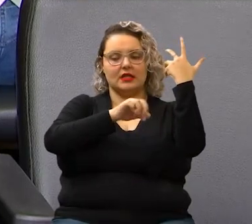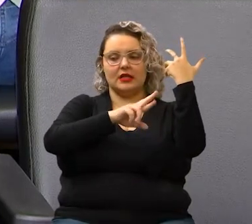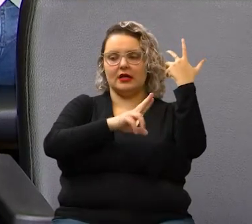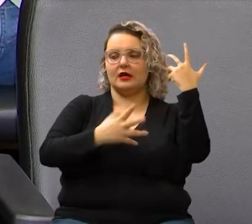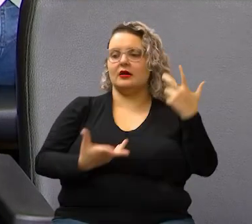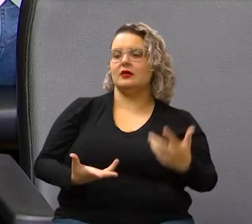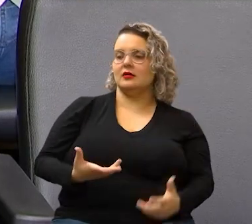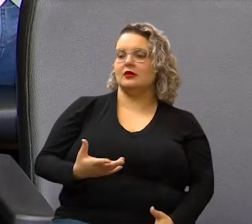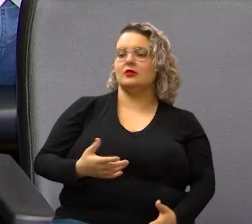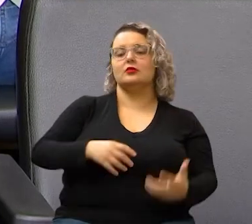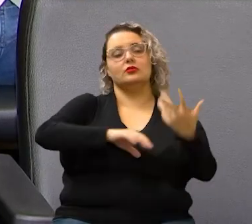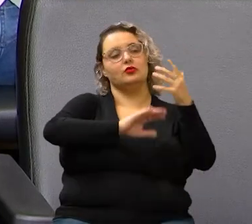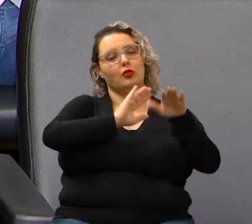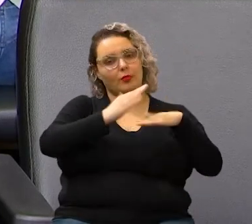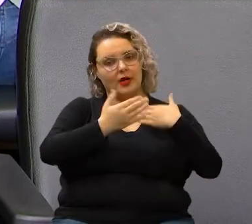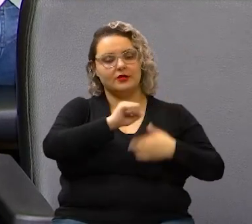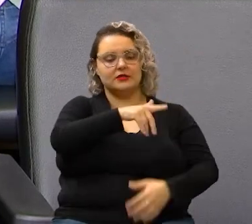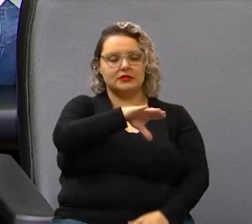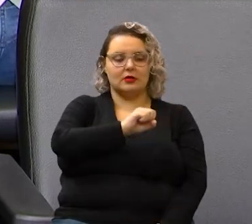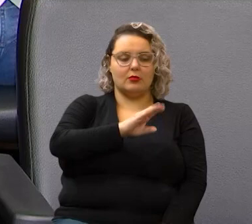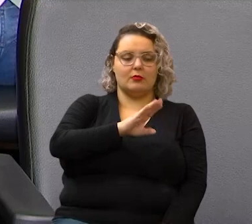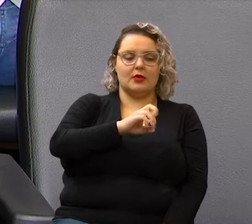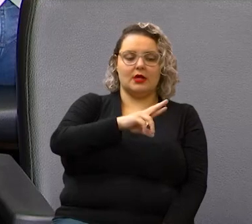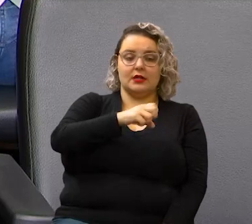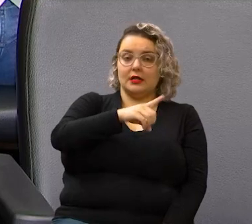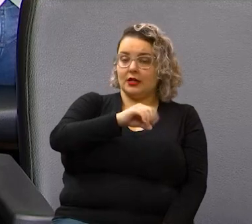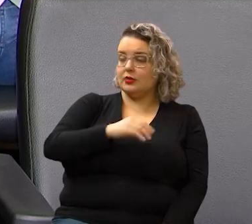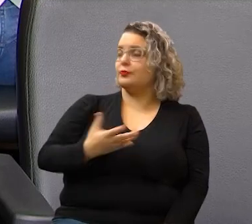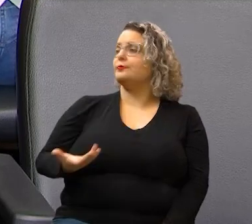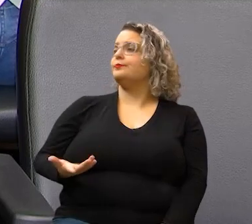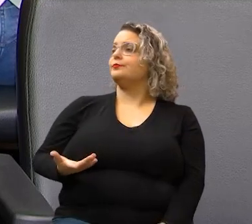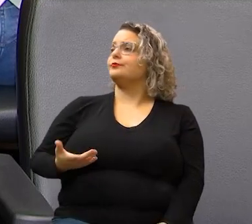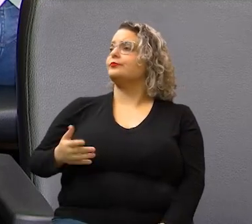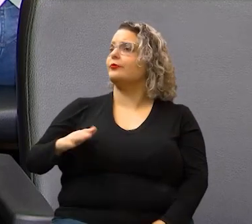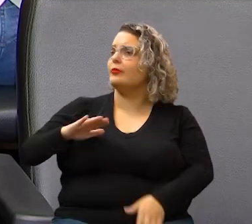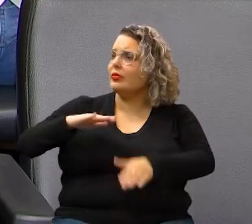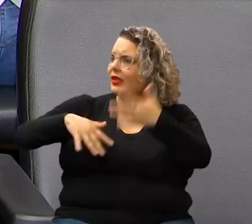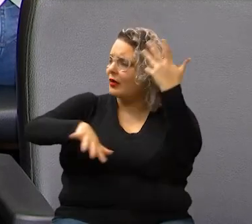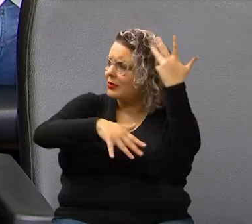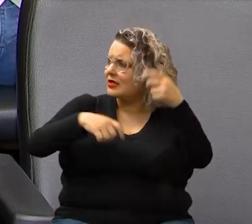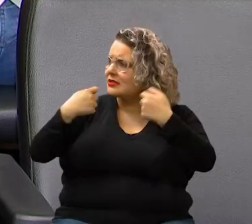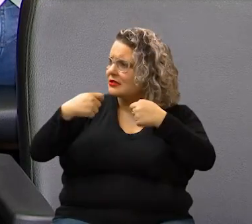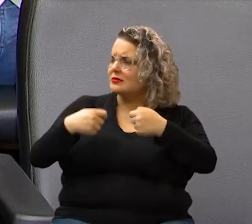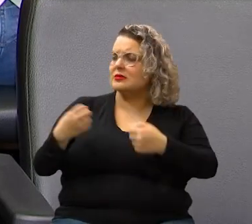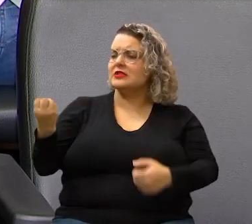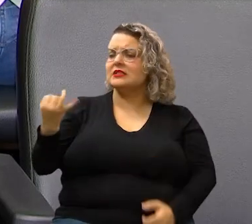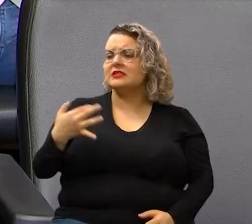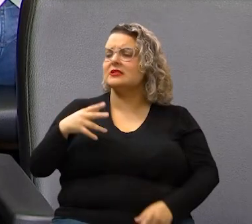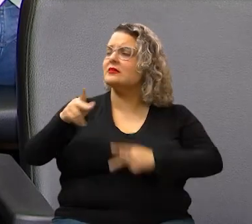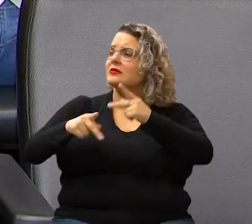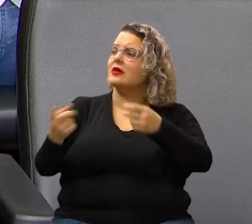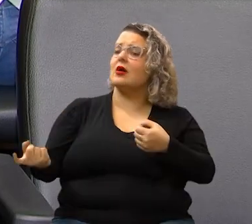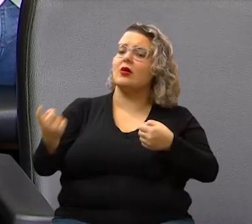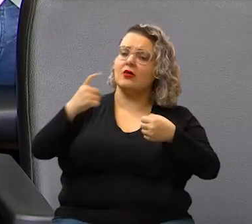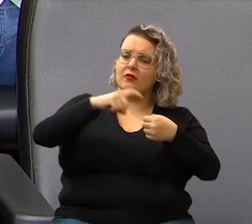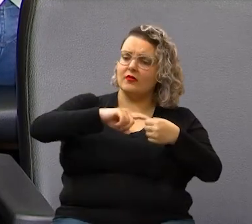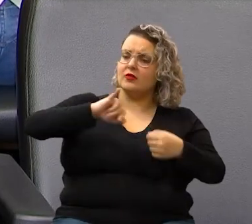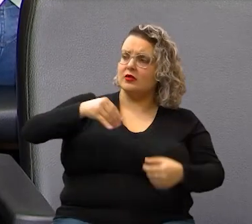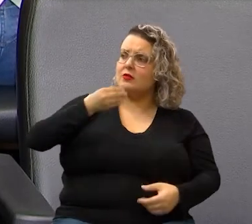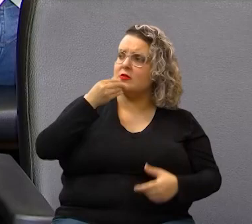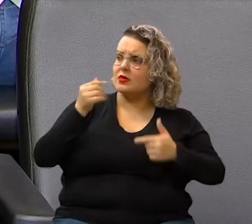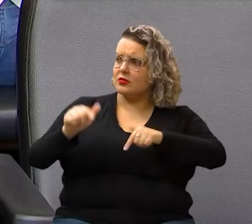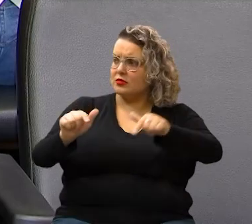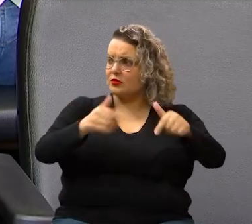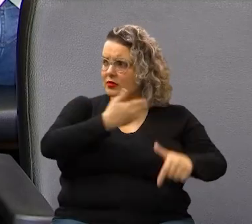Conrad Adenauer, no São Bernardo. São praças que necessitam desta quantia para a população voltar